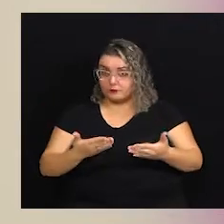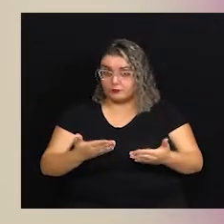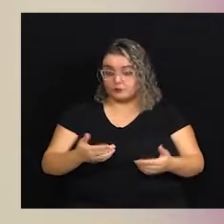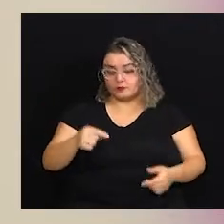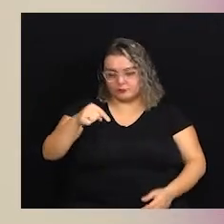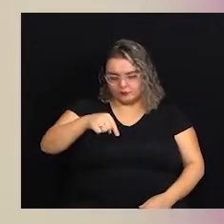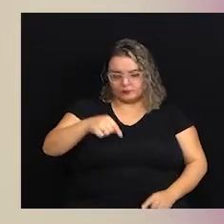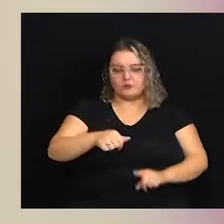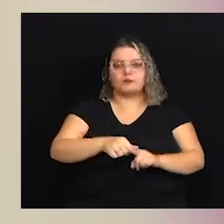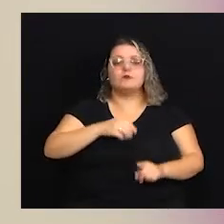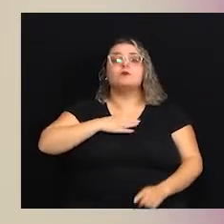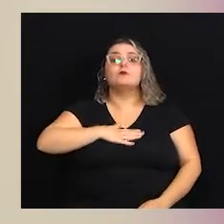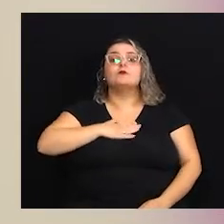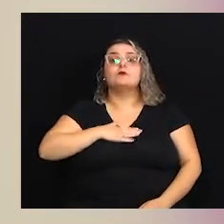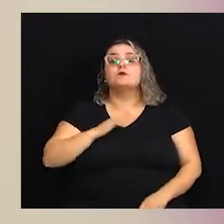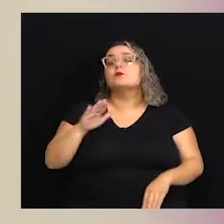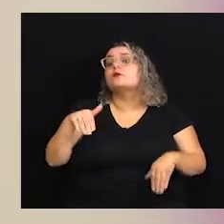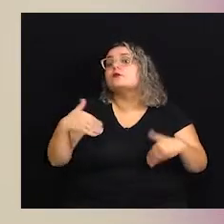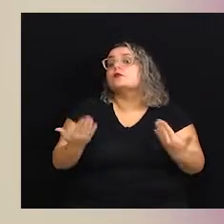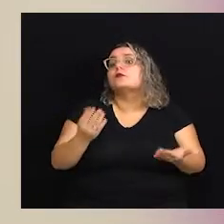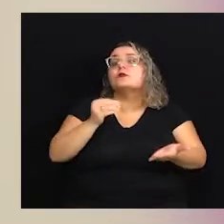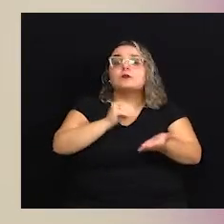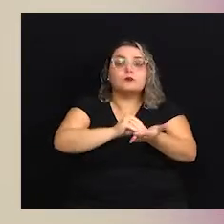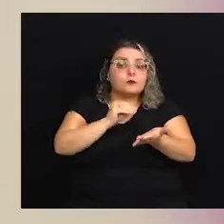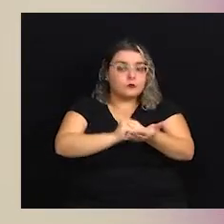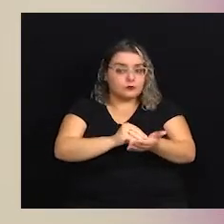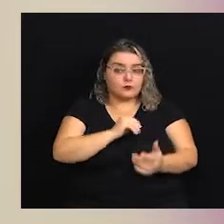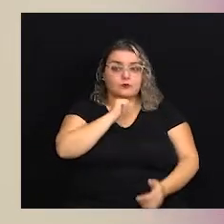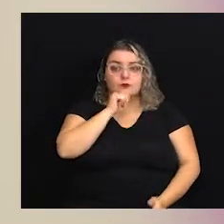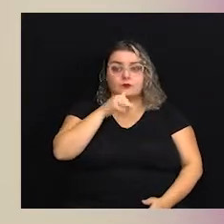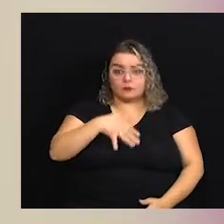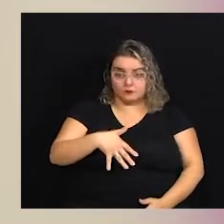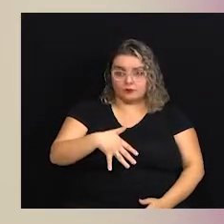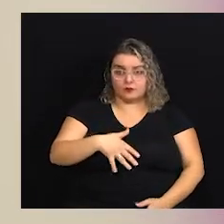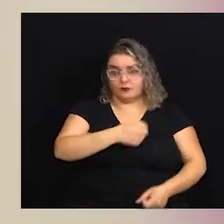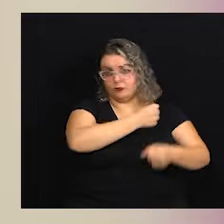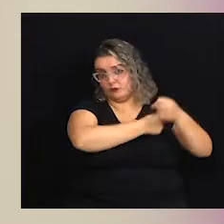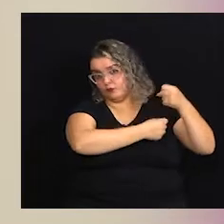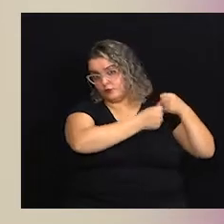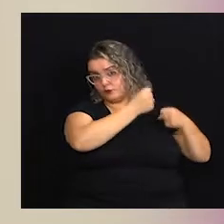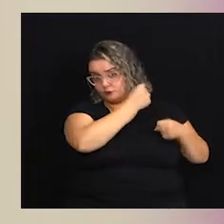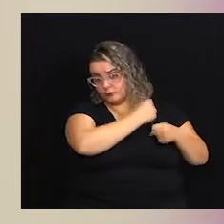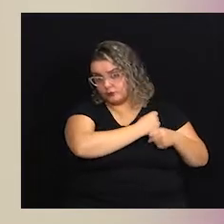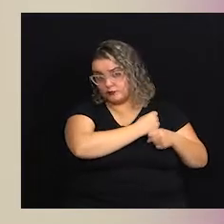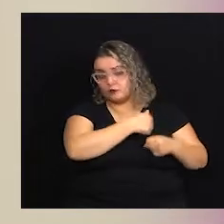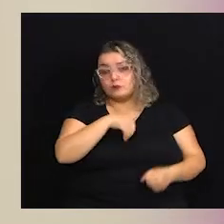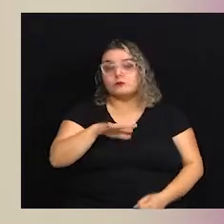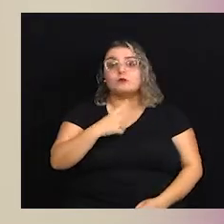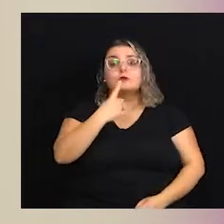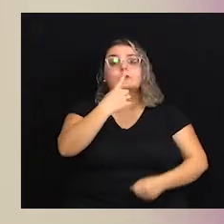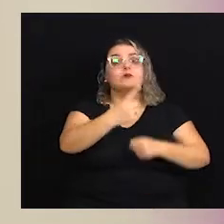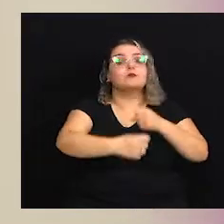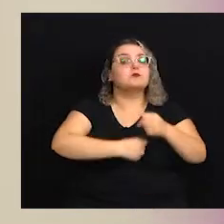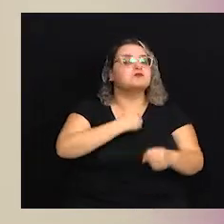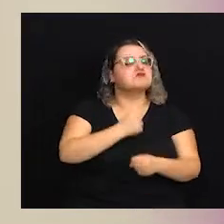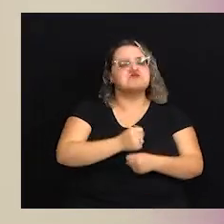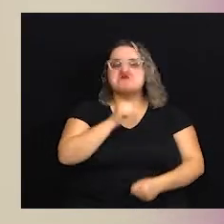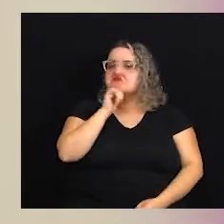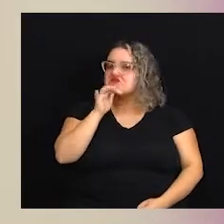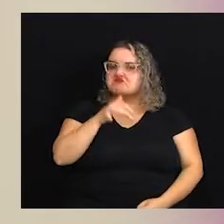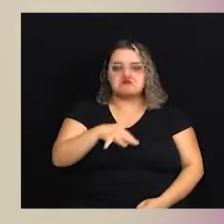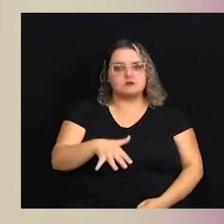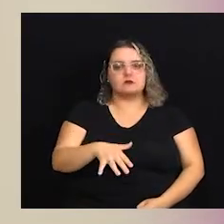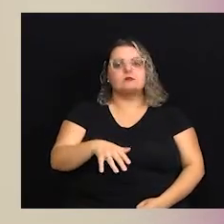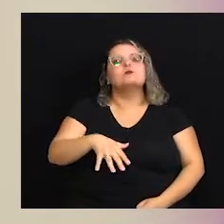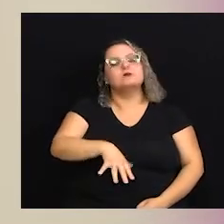em agosto. Quando foi a última menstruação da Maria? Ano passado, mais de um ano sem menstruar,